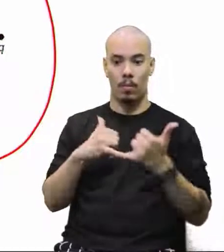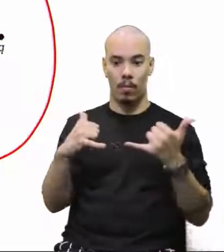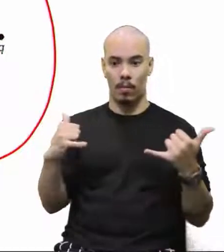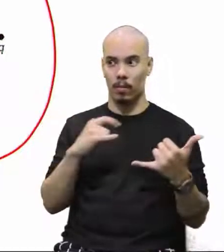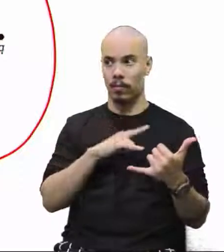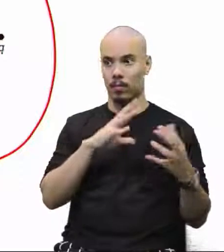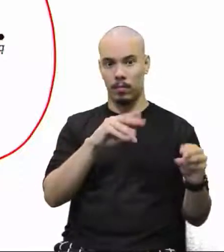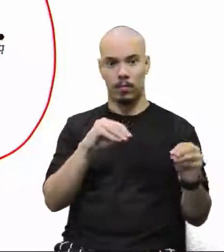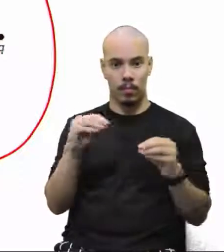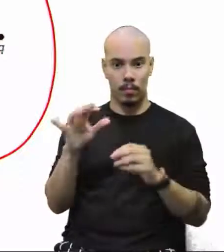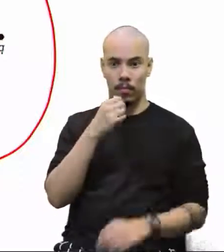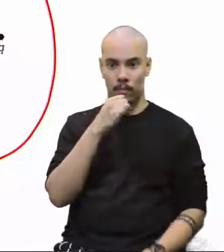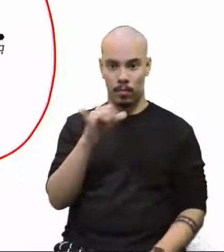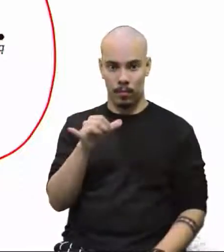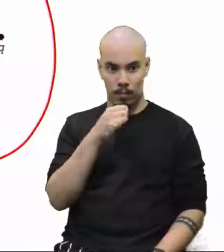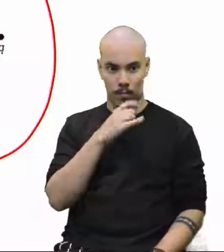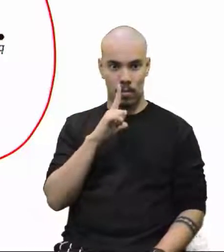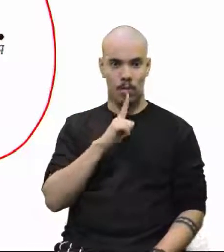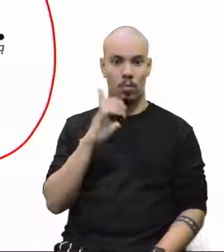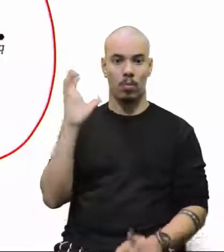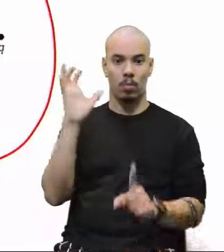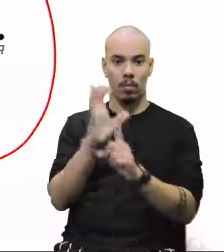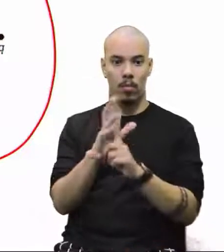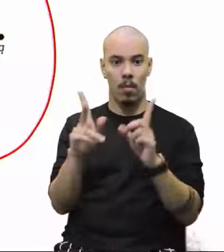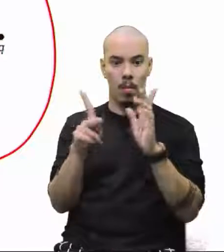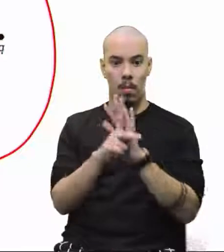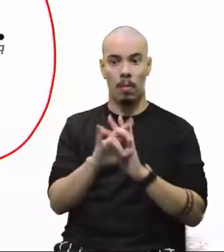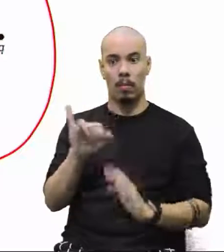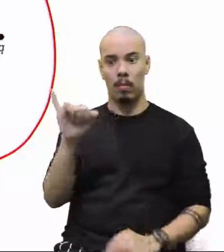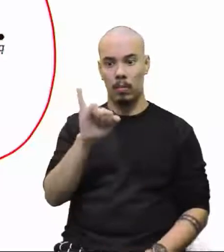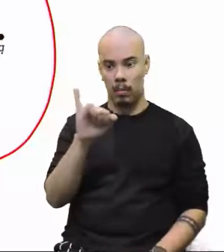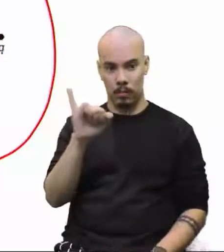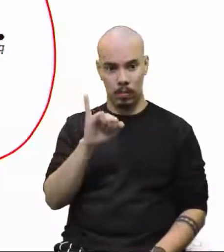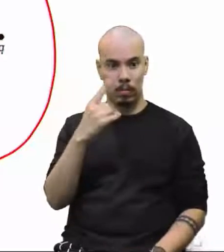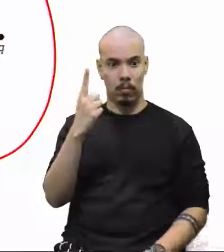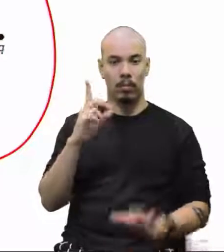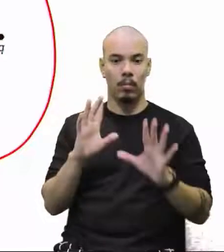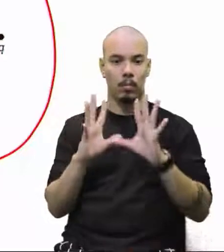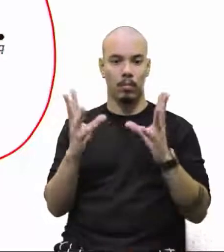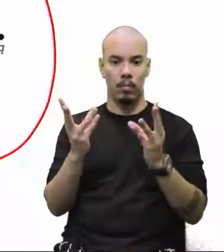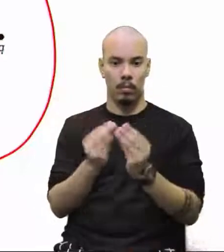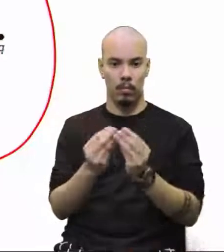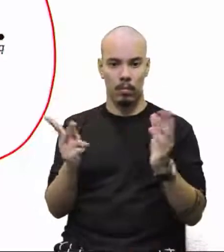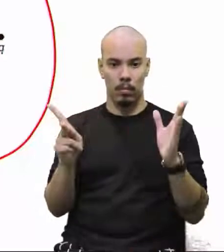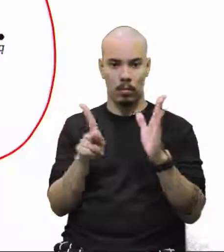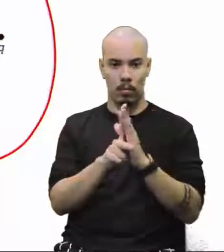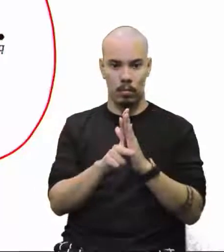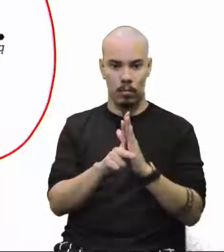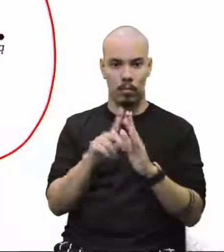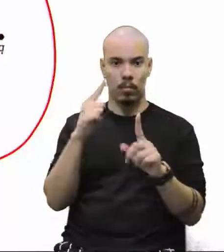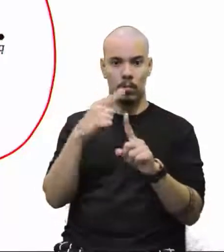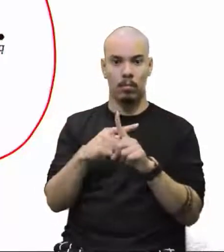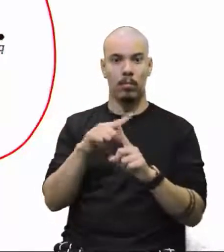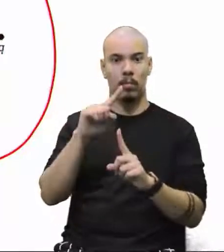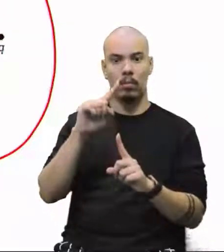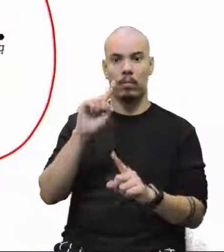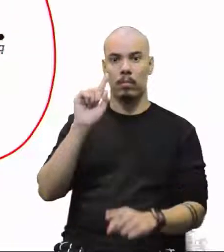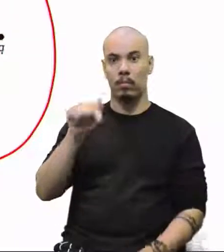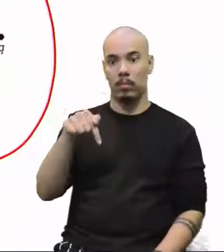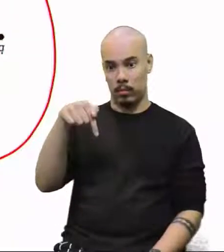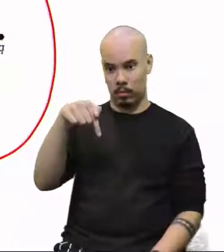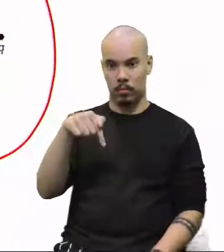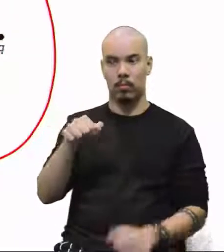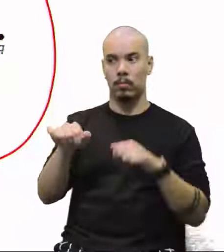uma corrente elétrica de uma intensidade I. Uma partícula carregada com uma carga Q positiva